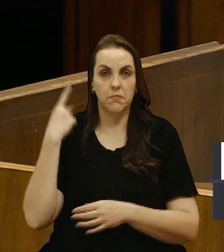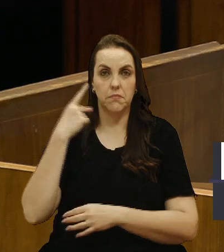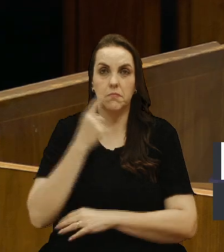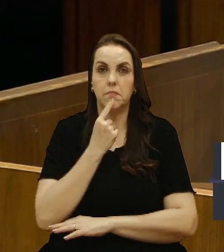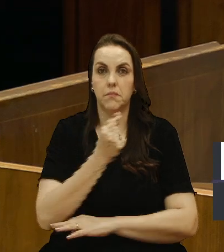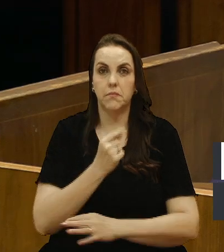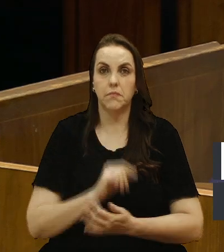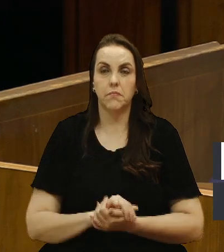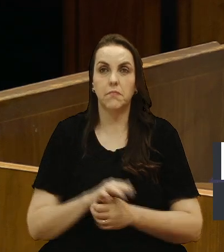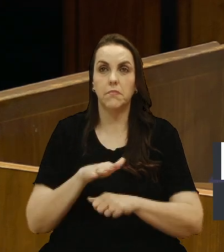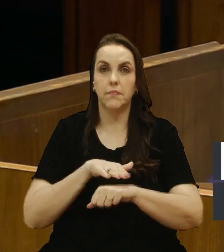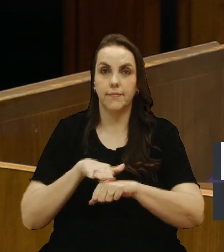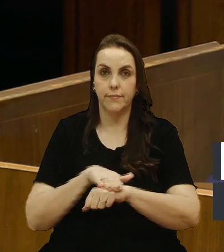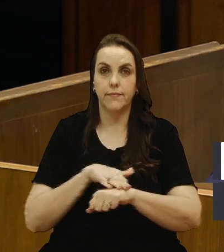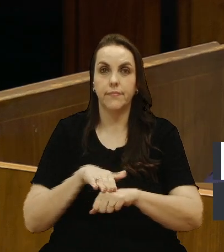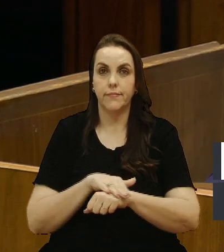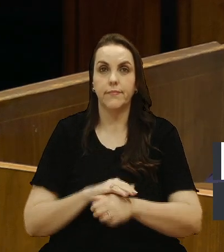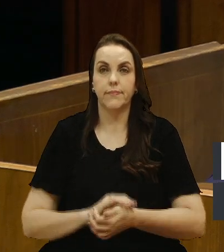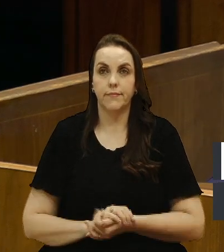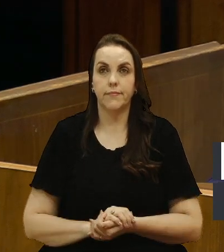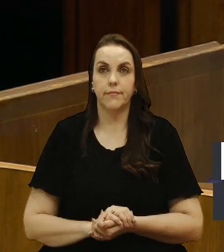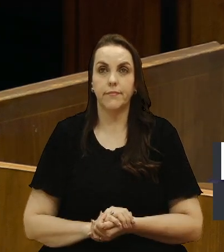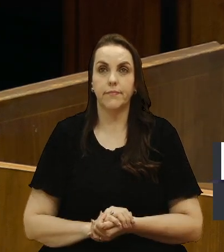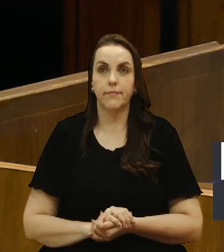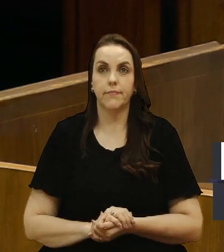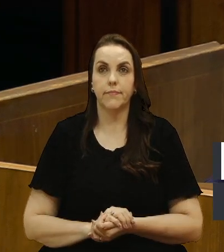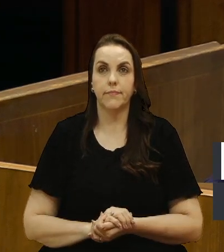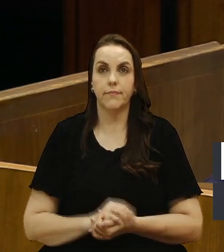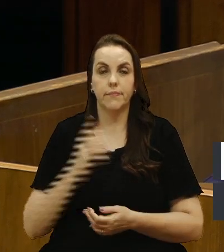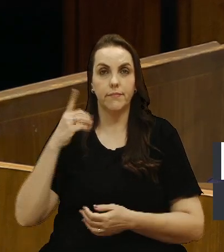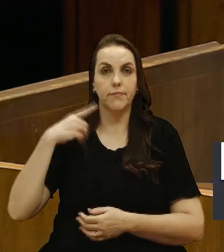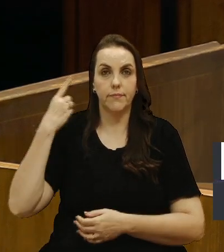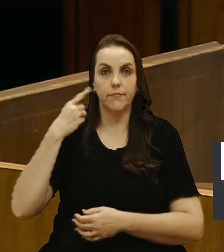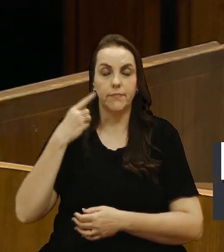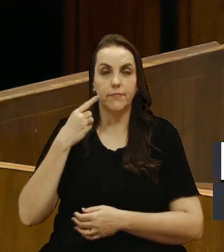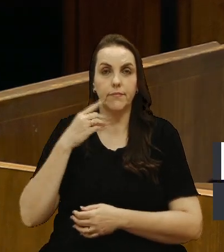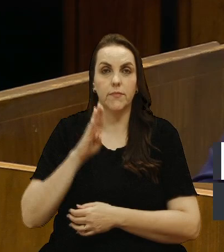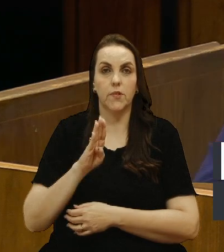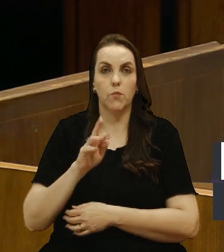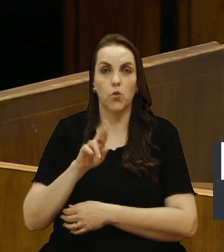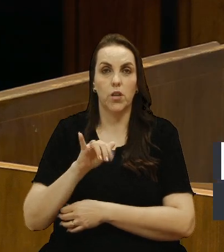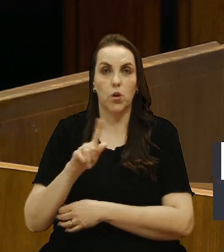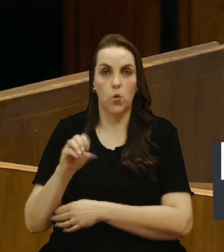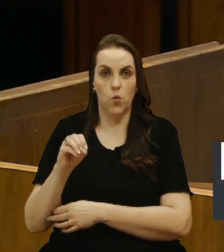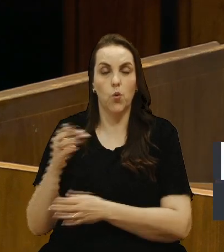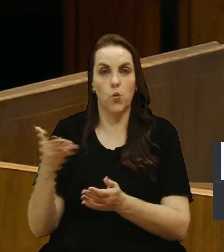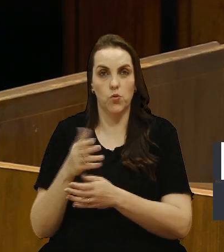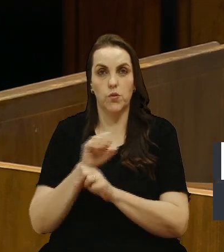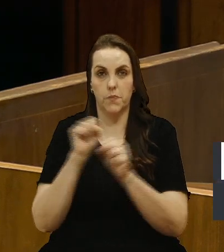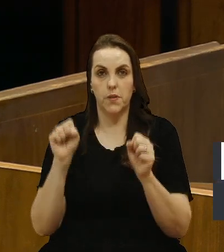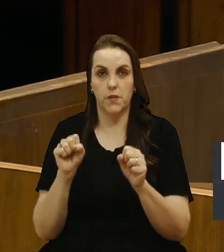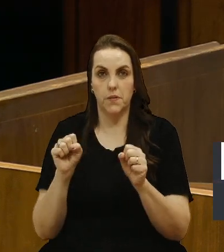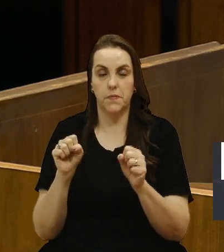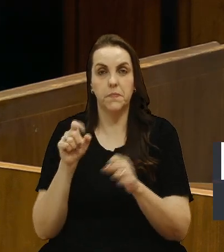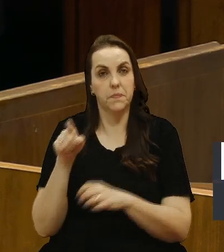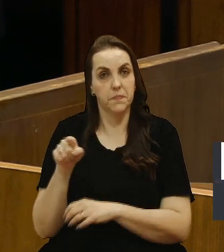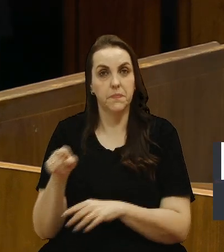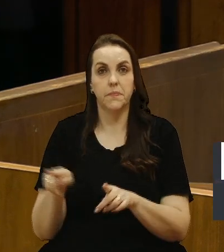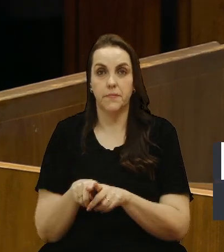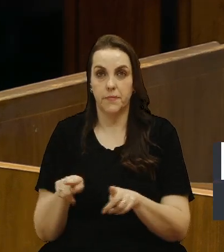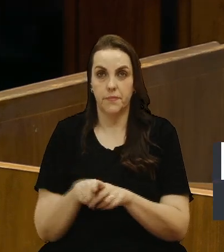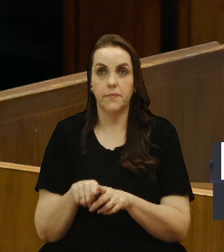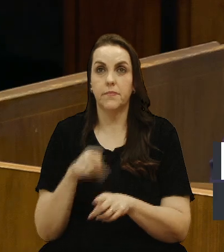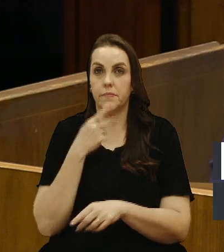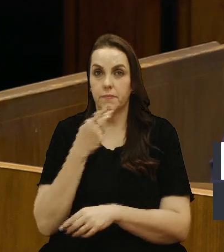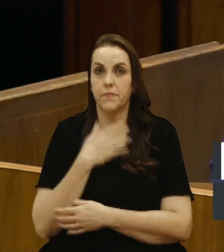Ex, conversei com o deputado Búrigo hoje de manhã, e o deputado Búrigo também me comentou